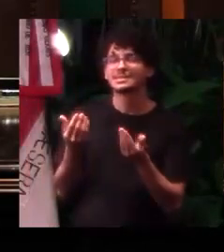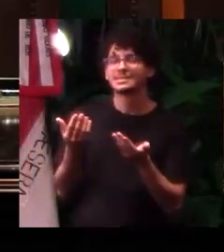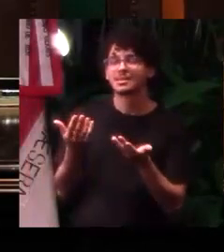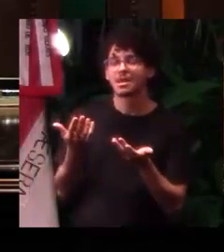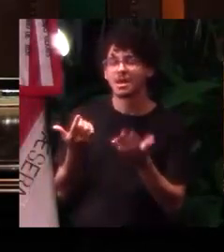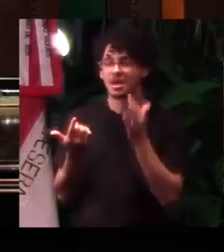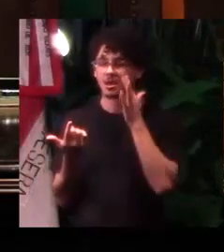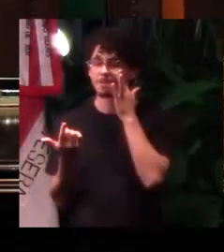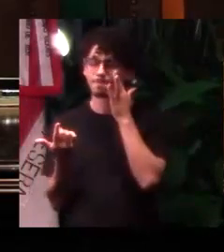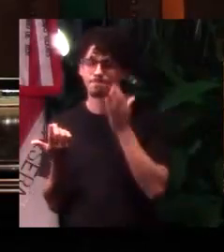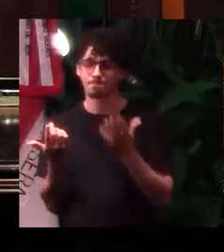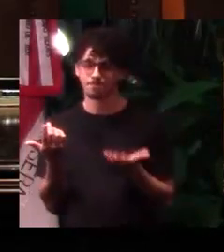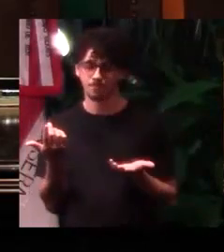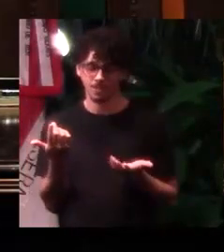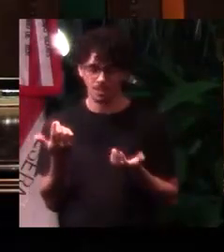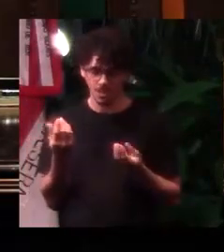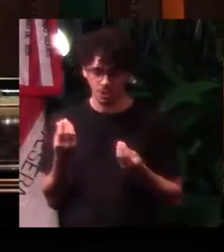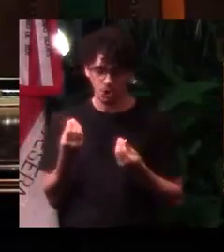uma espécie de